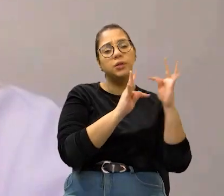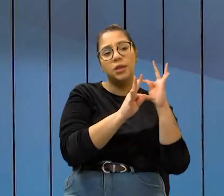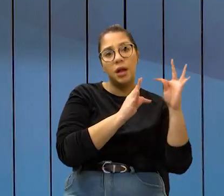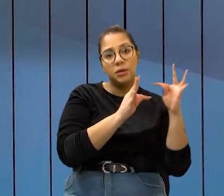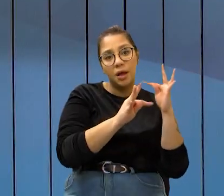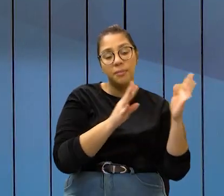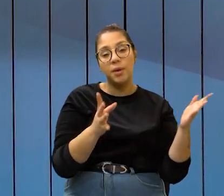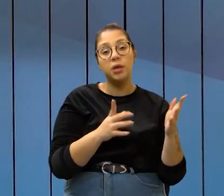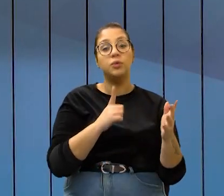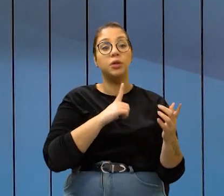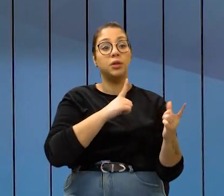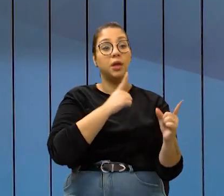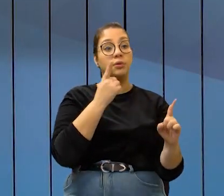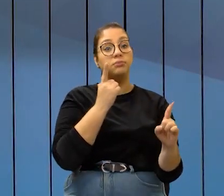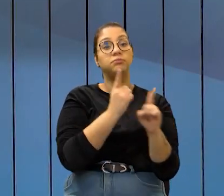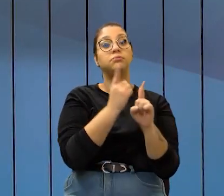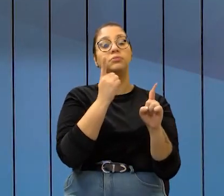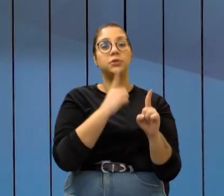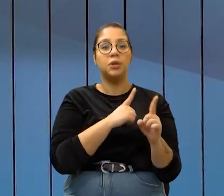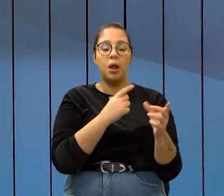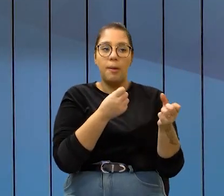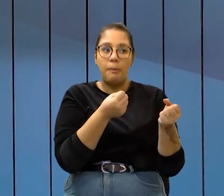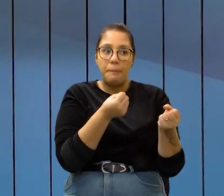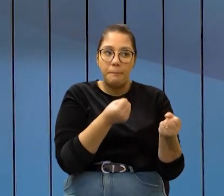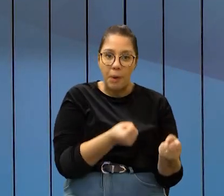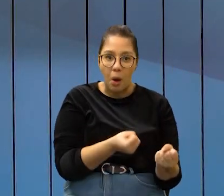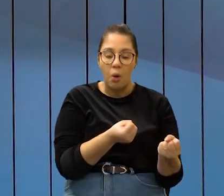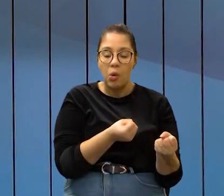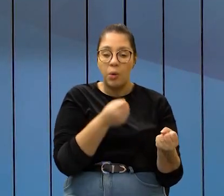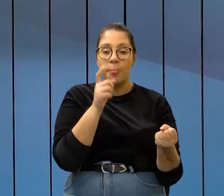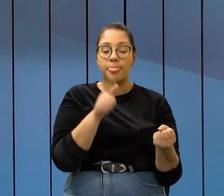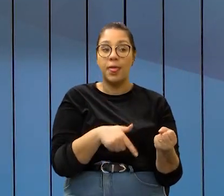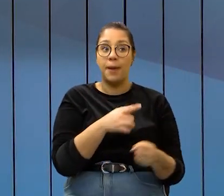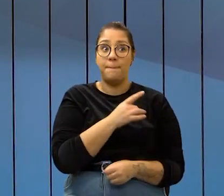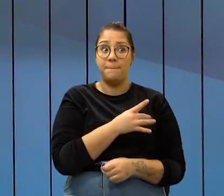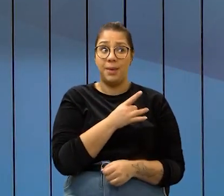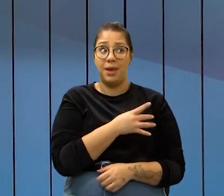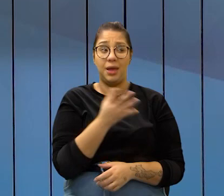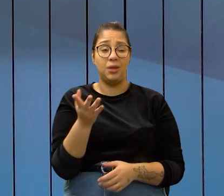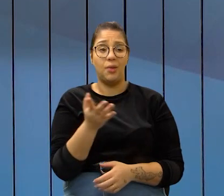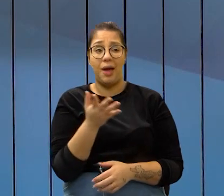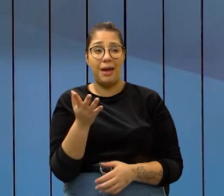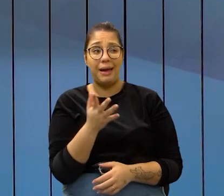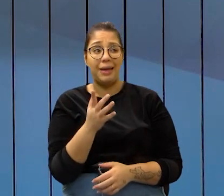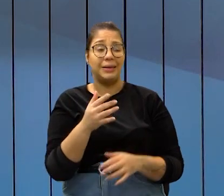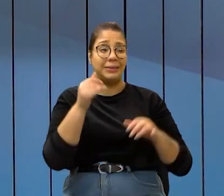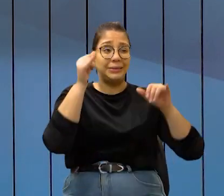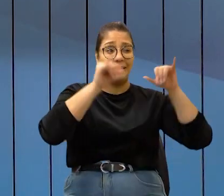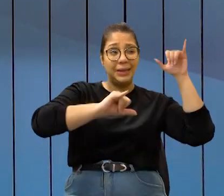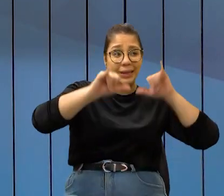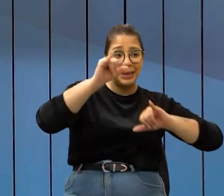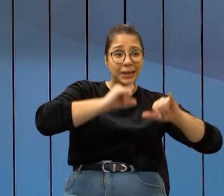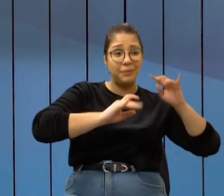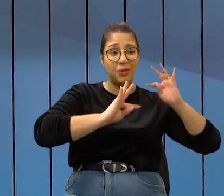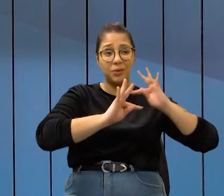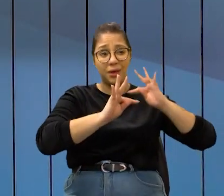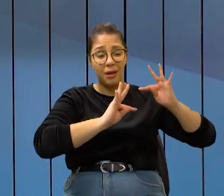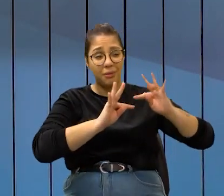pessoa recebe aquele diagnóstico, vem todo aquele peso, aquele medo de quimioterapia,